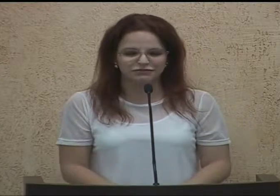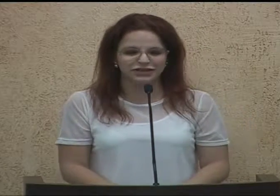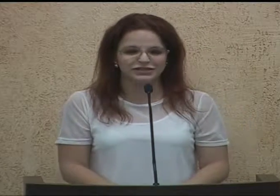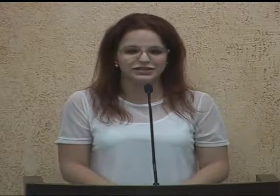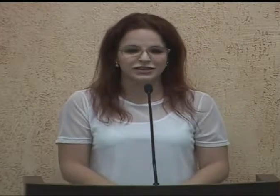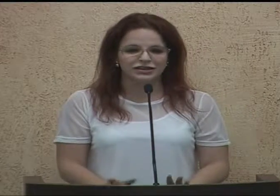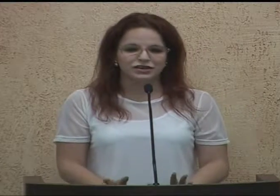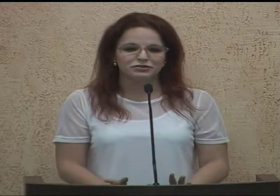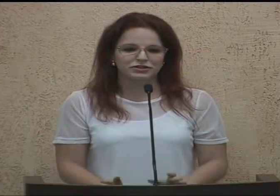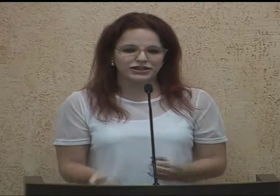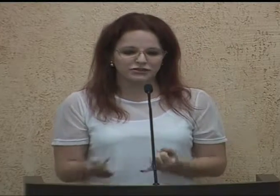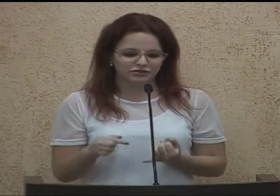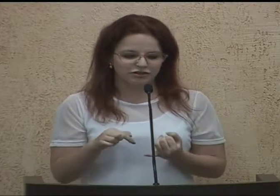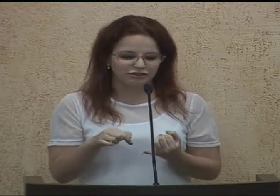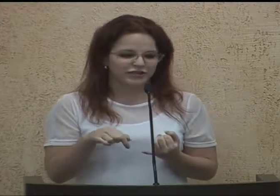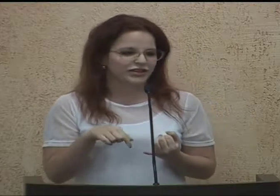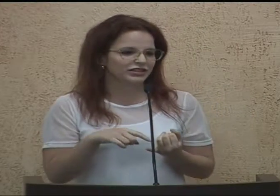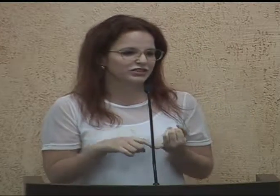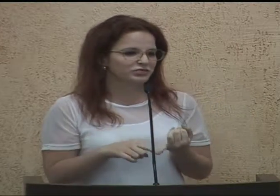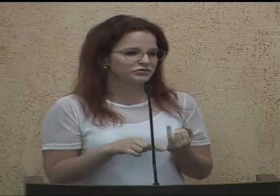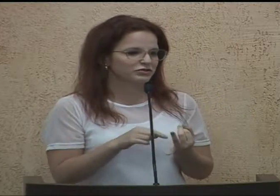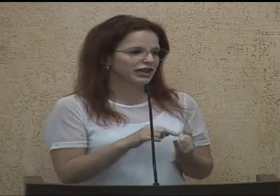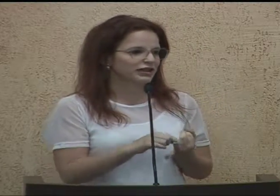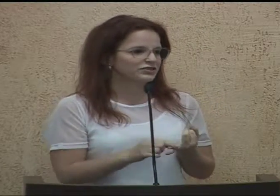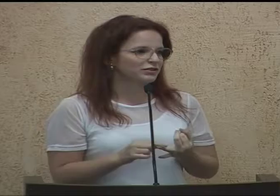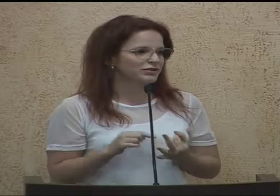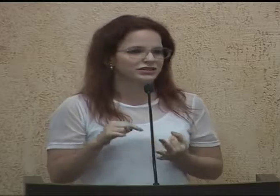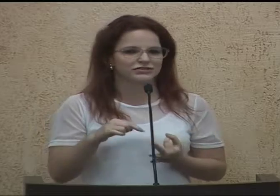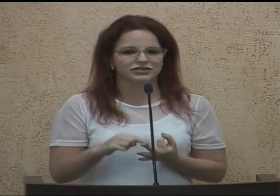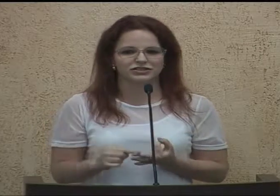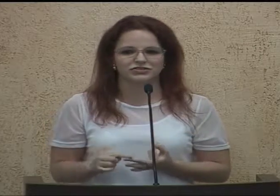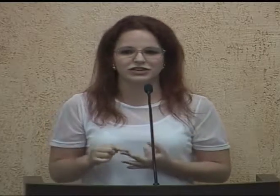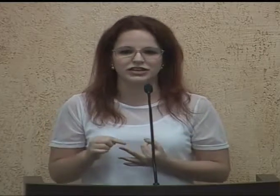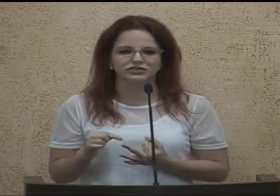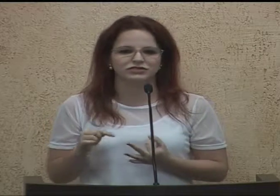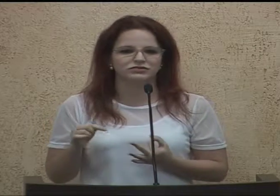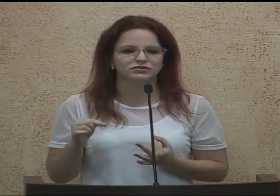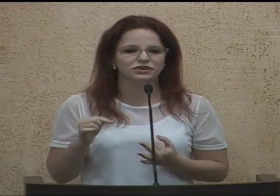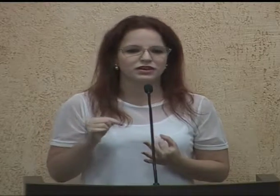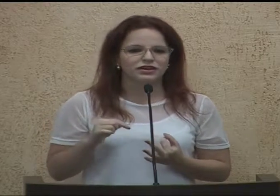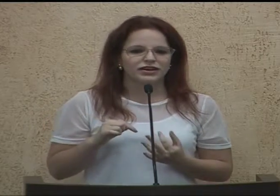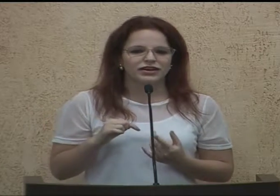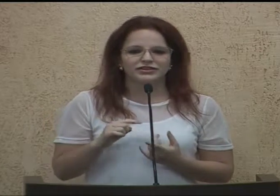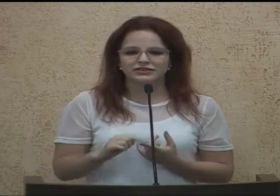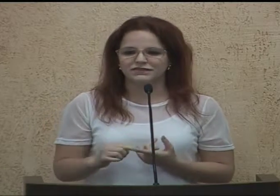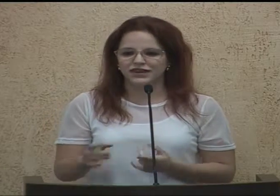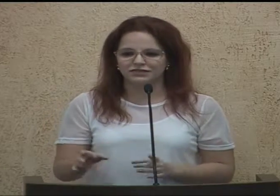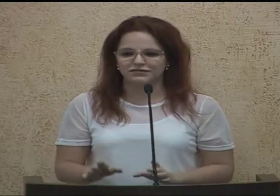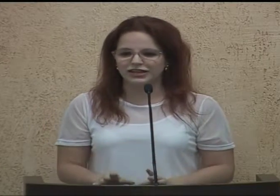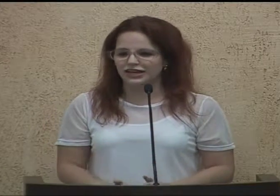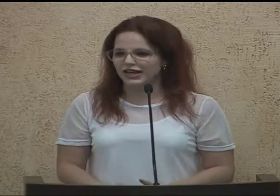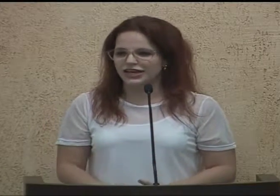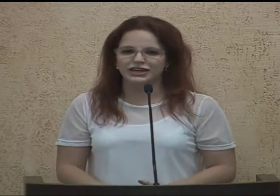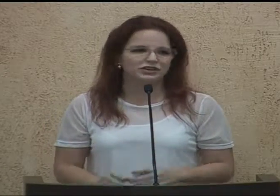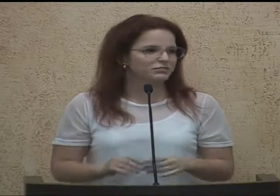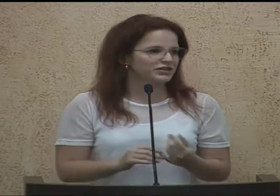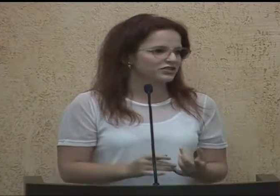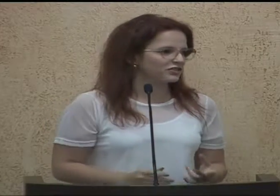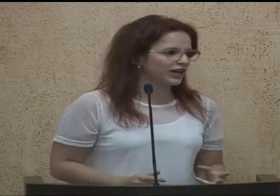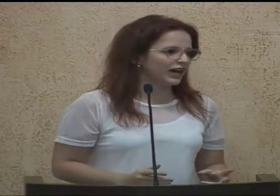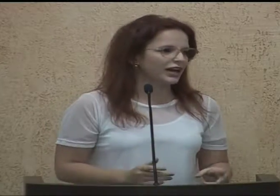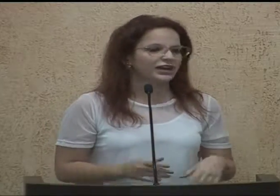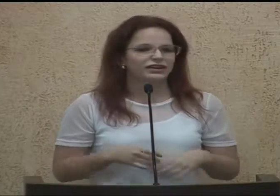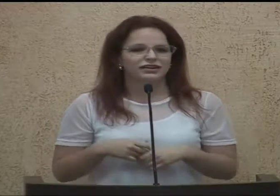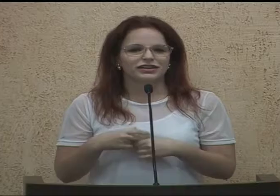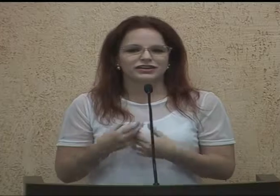sinais da doença. O cuidador toma relaxante muscular, antidepressivo, anti-ansiolítico. Você vai avaliar ele começa